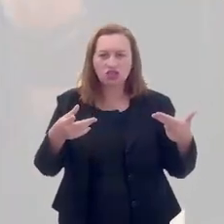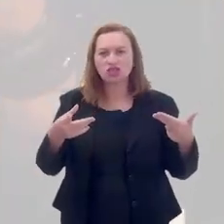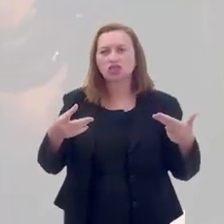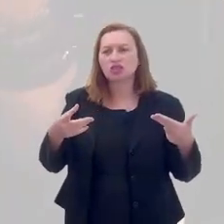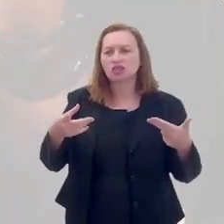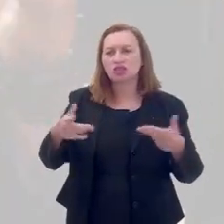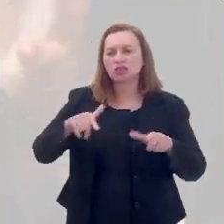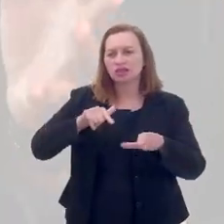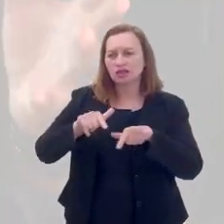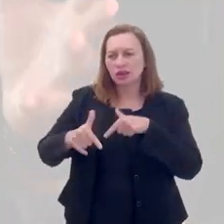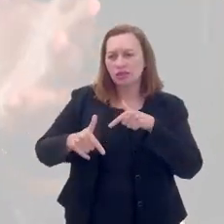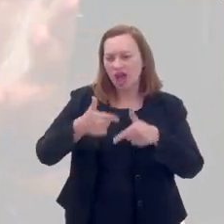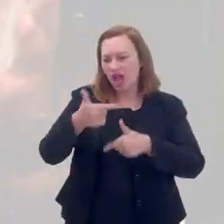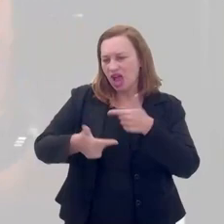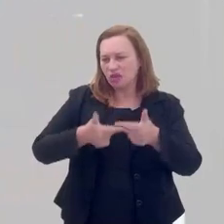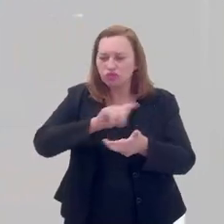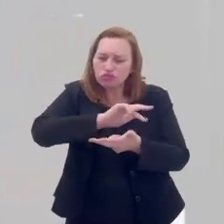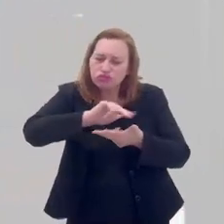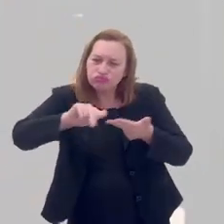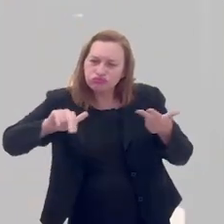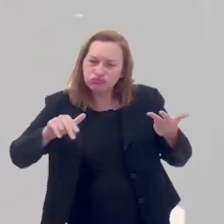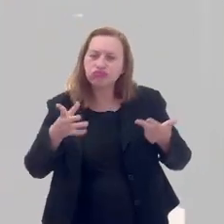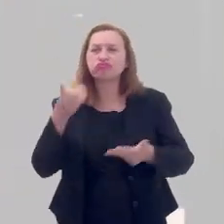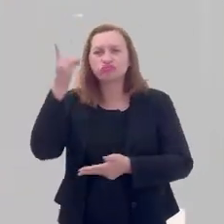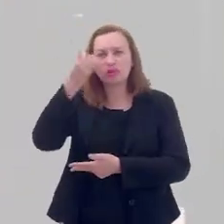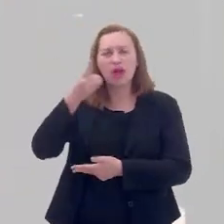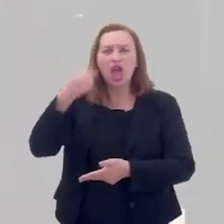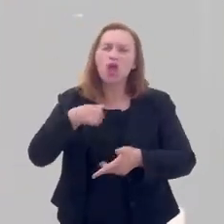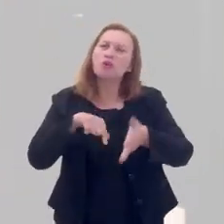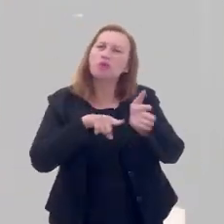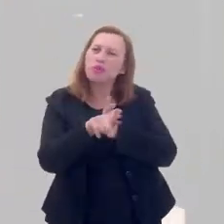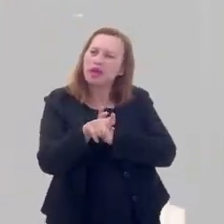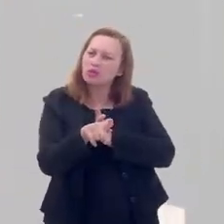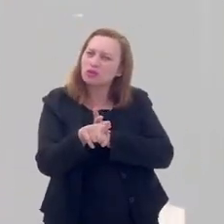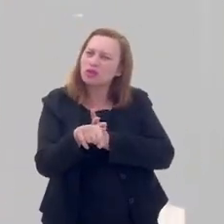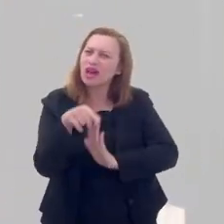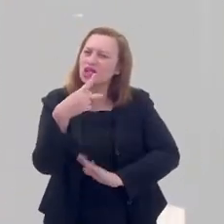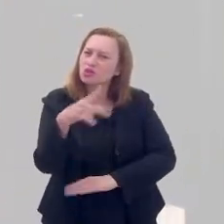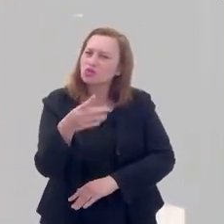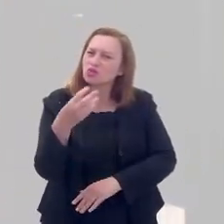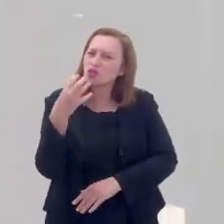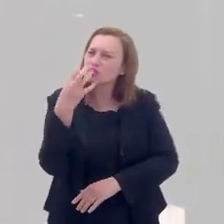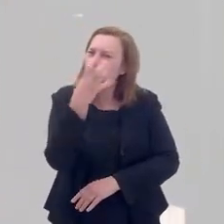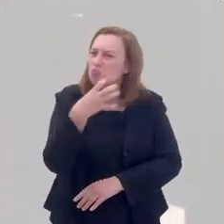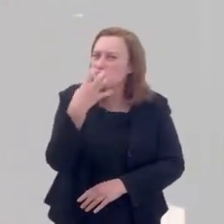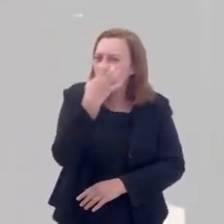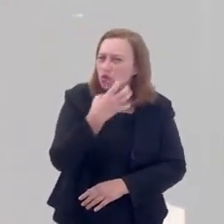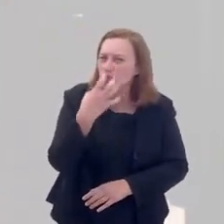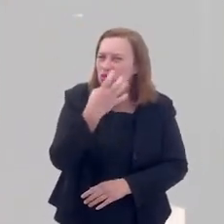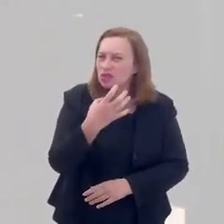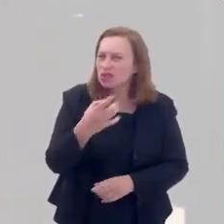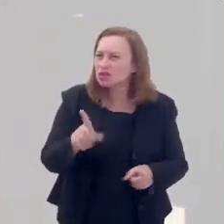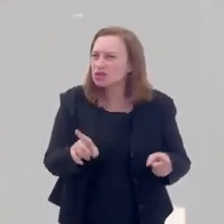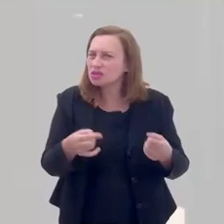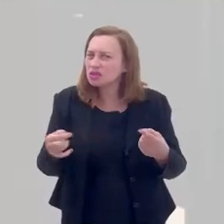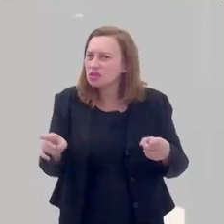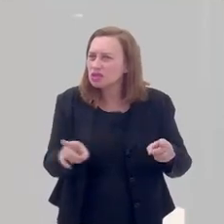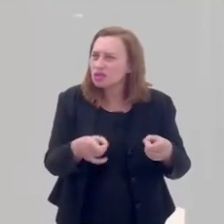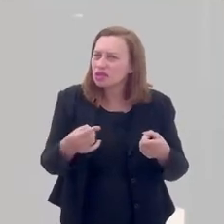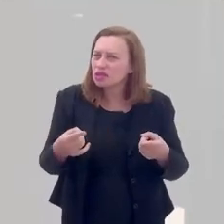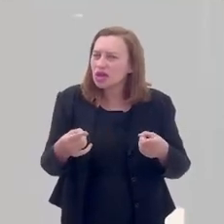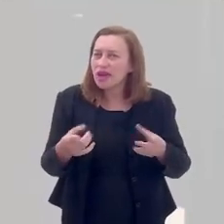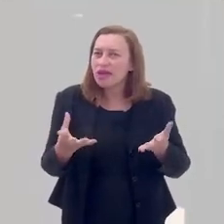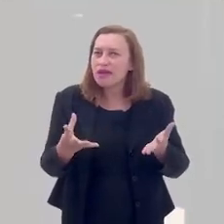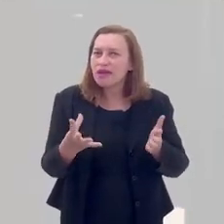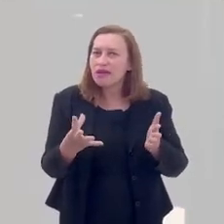mudança geopolítica muito grande eu me pergunto as suas músicas elas são contadas a